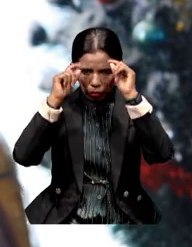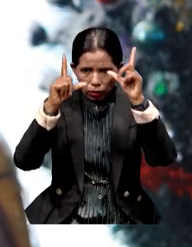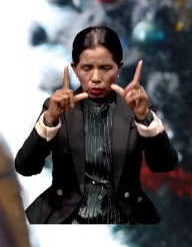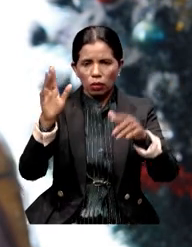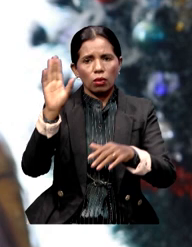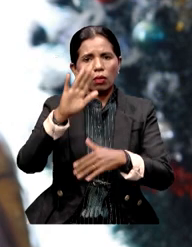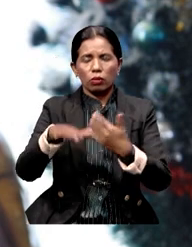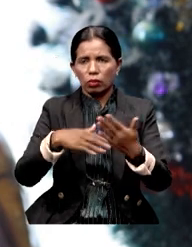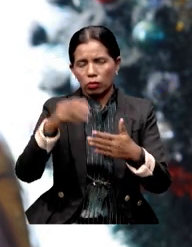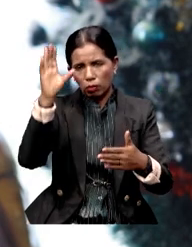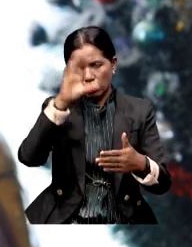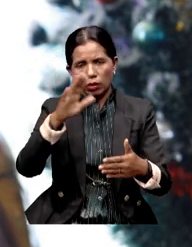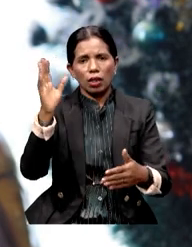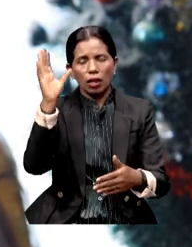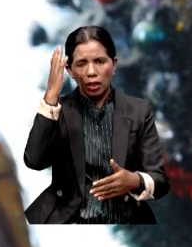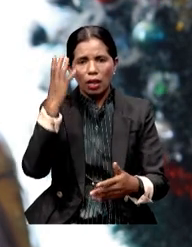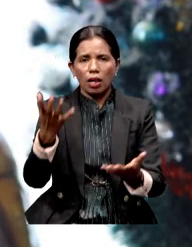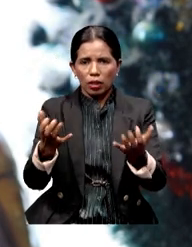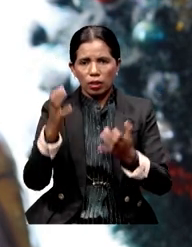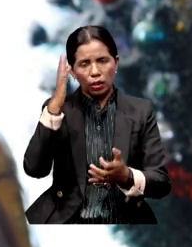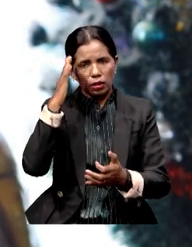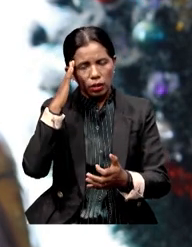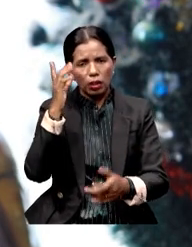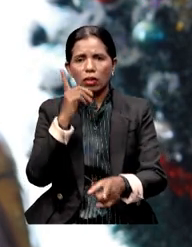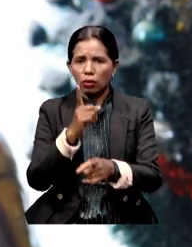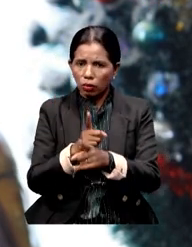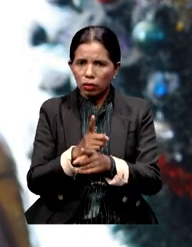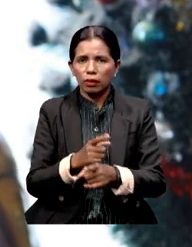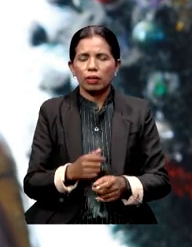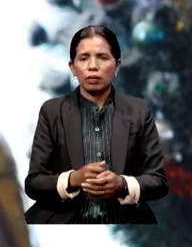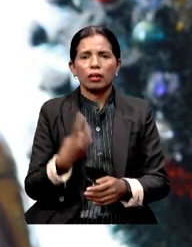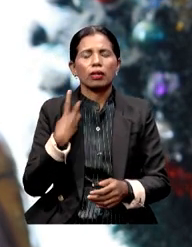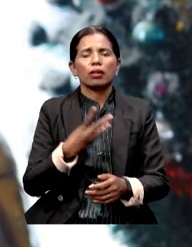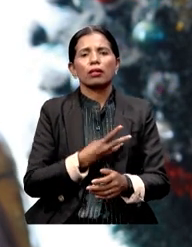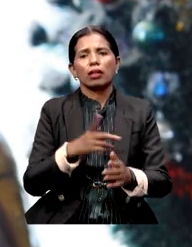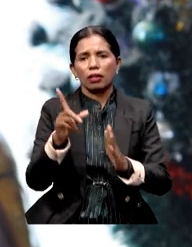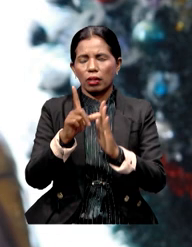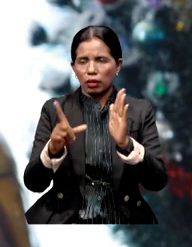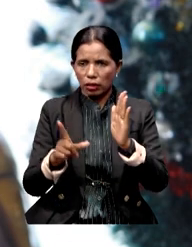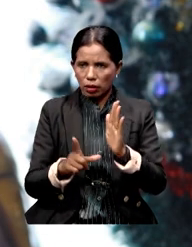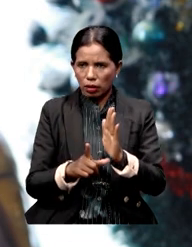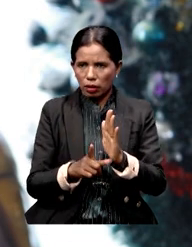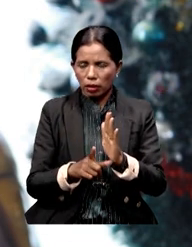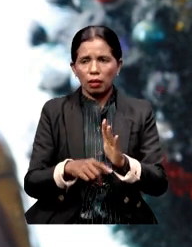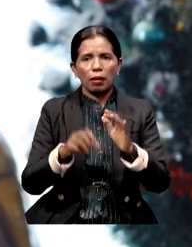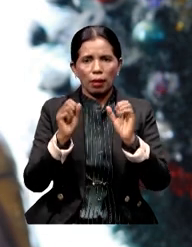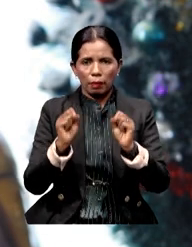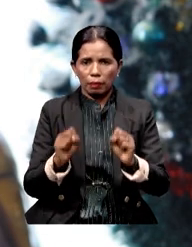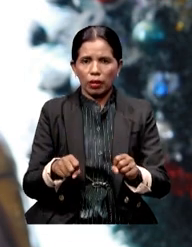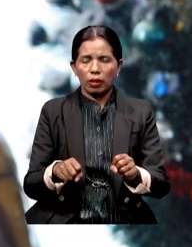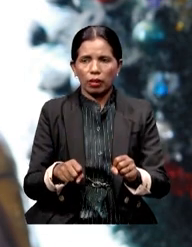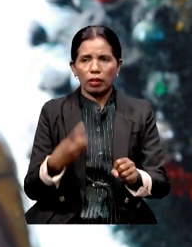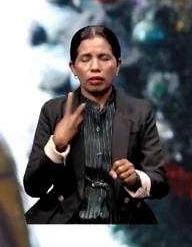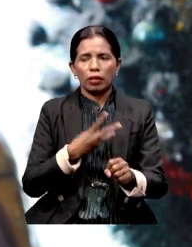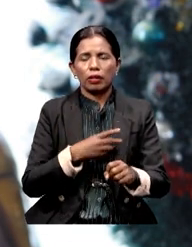tu hatene di dia, hatene lolos, itania lei, nedet mak, bele, e tá hot